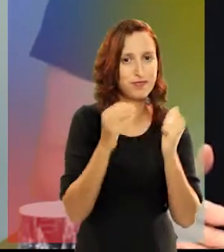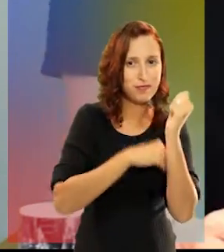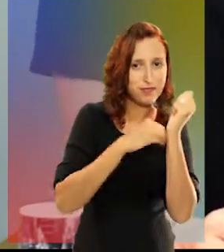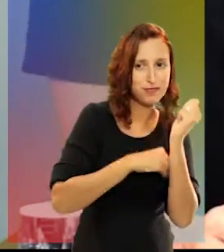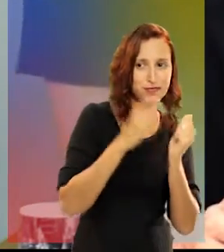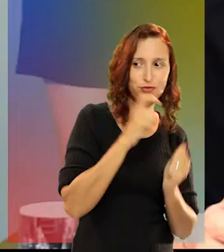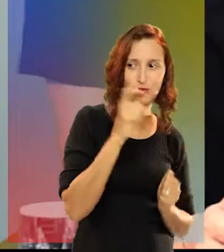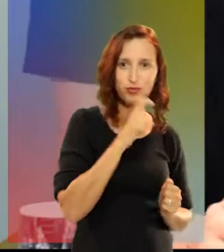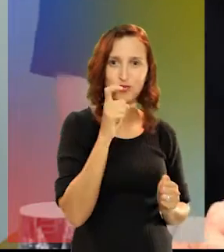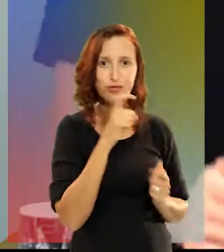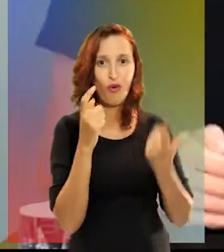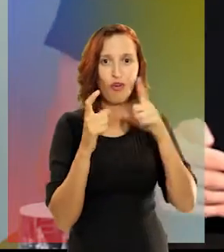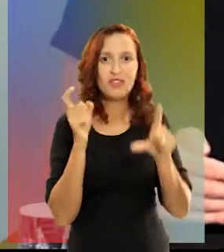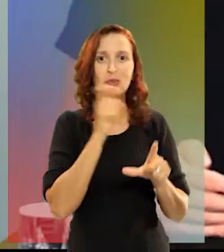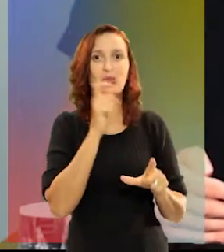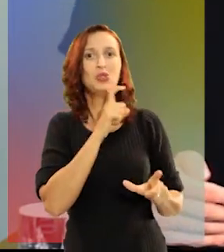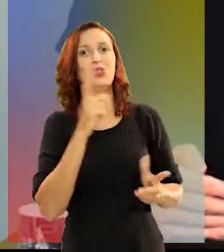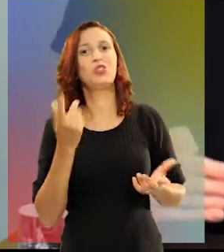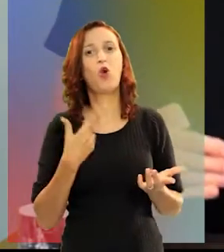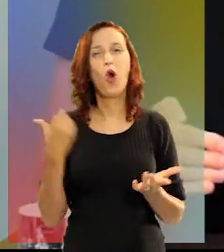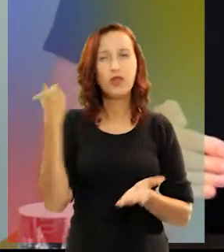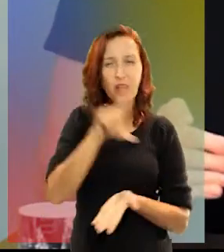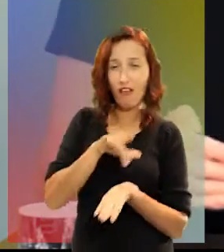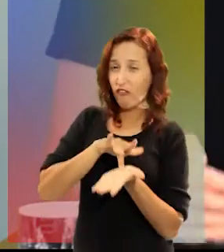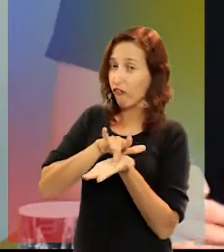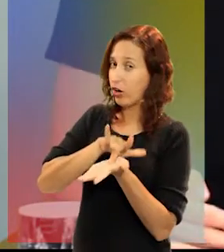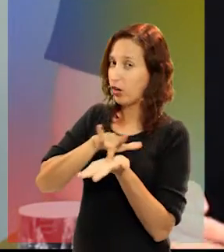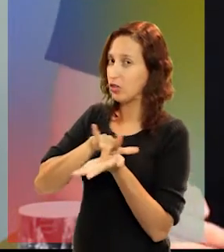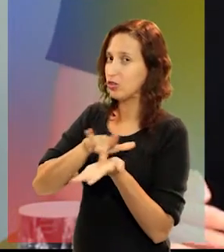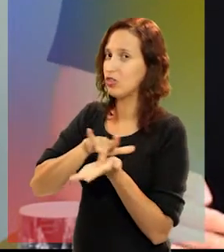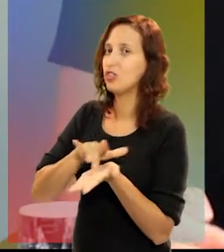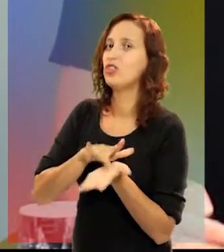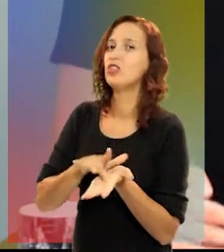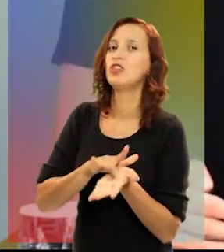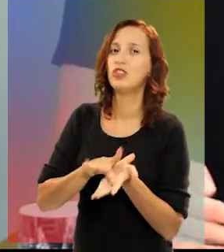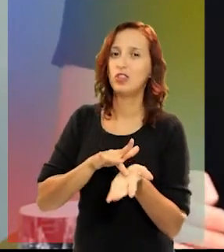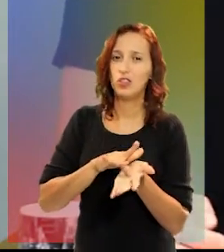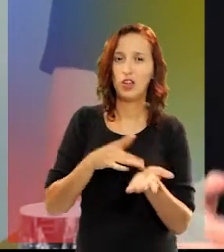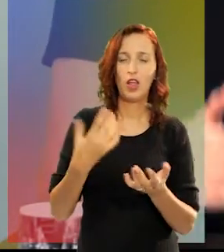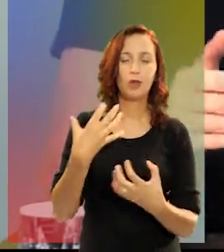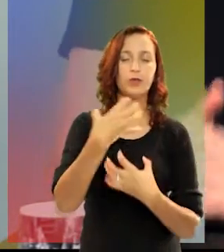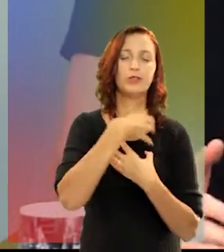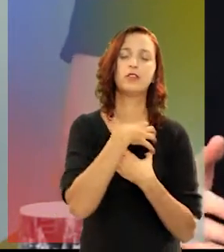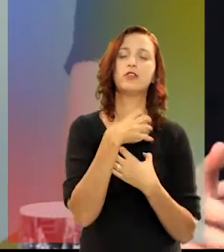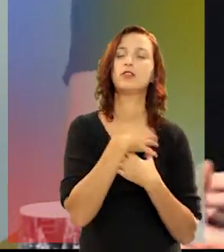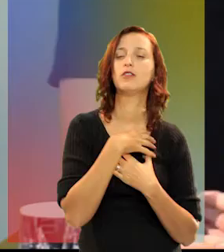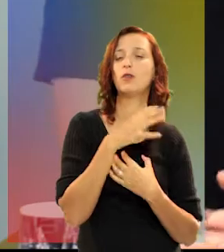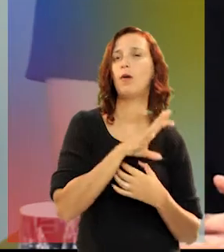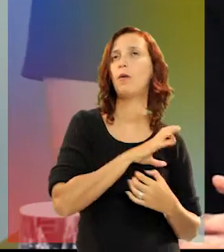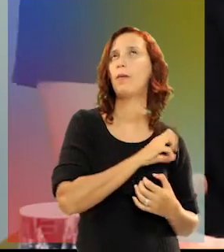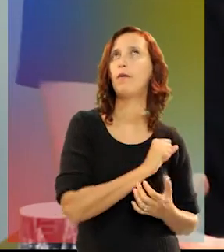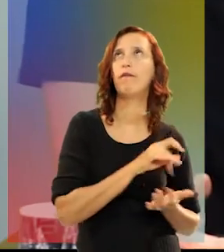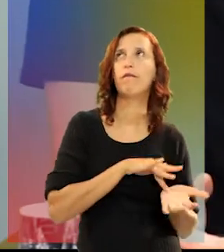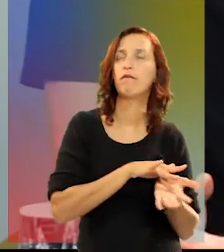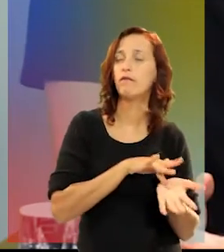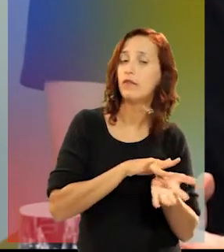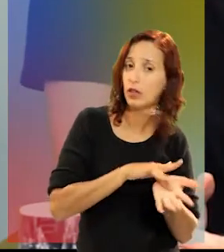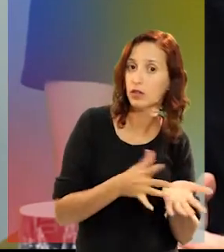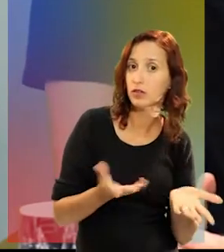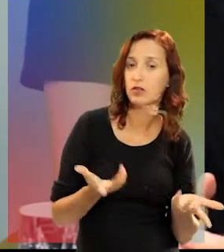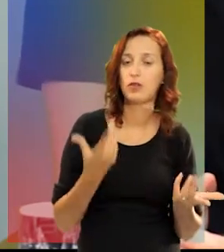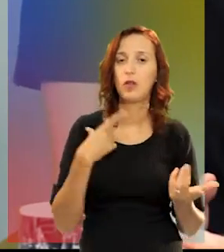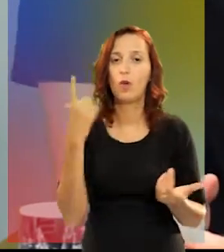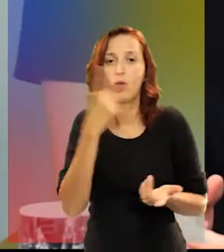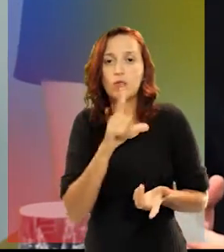como burlar. Fica aquela questão, uma pessoa consegue fingir exatamente que sente o amor, como você disse que ela não sente. Então, se alguém